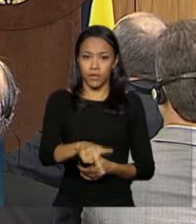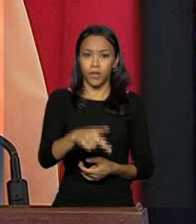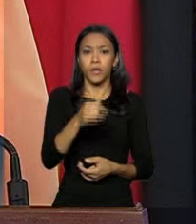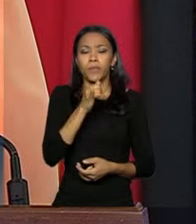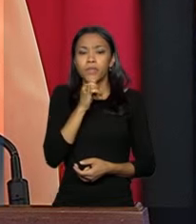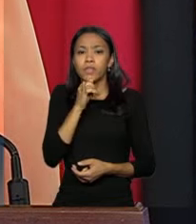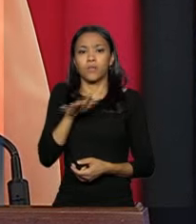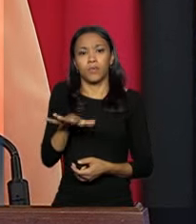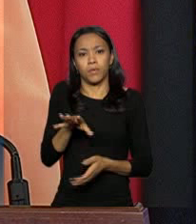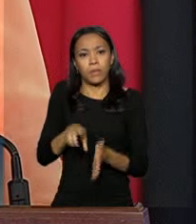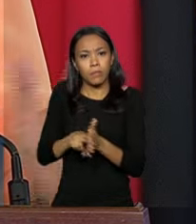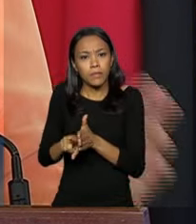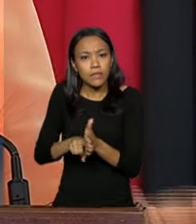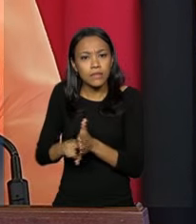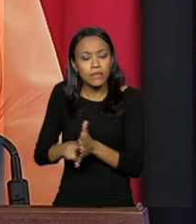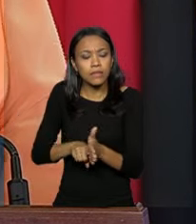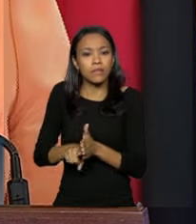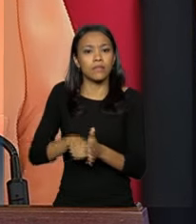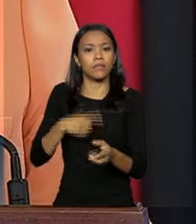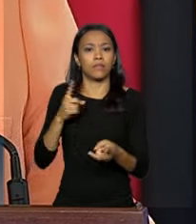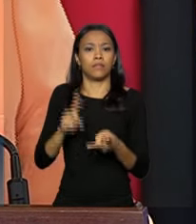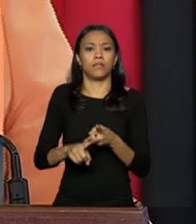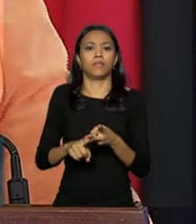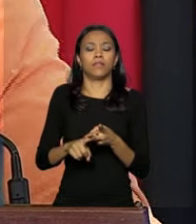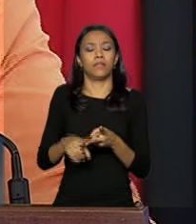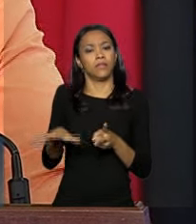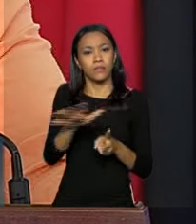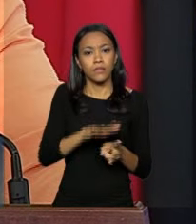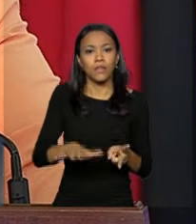por exemplo, na produção de adubos.